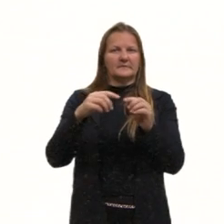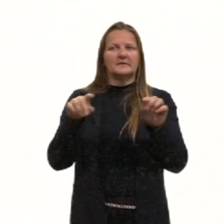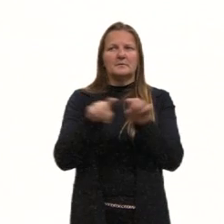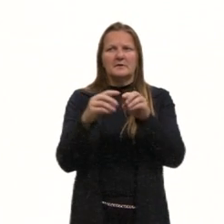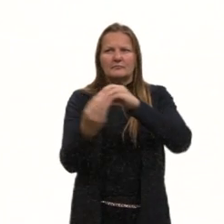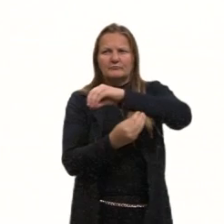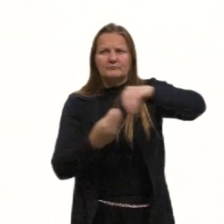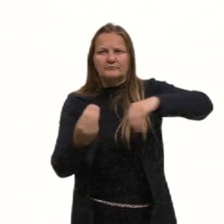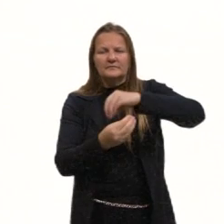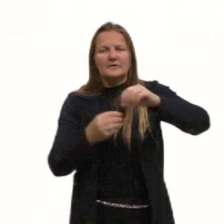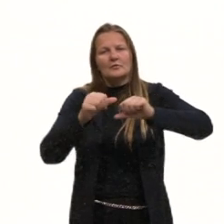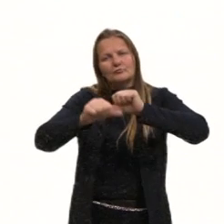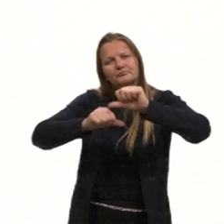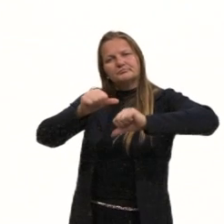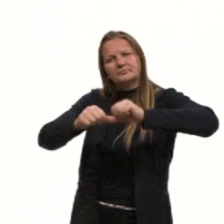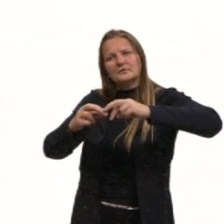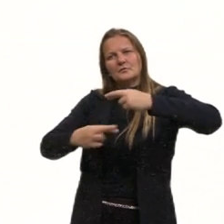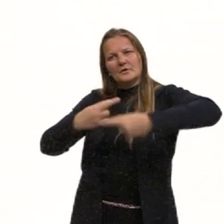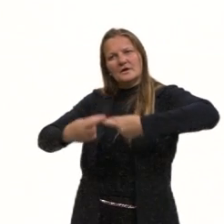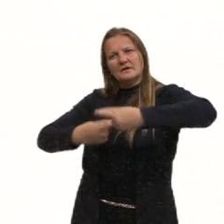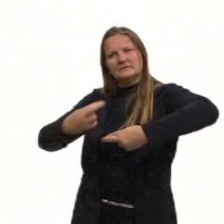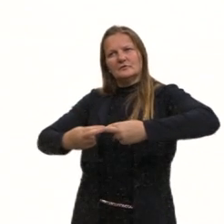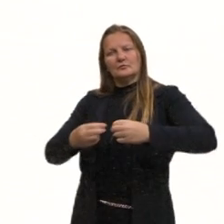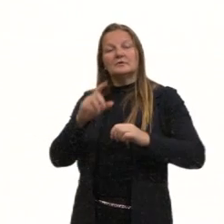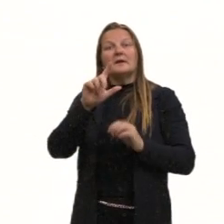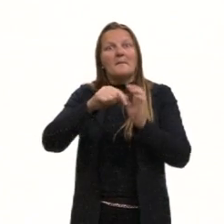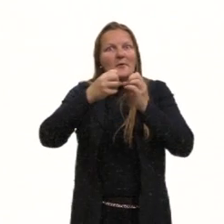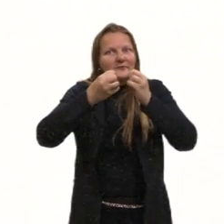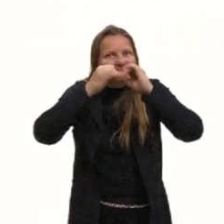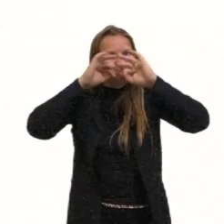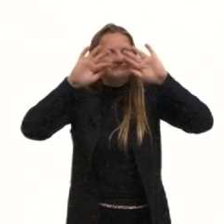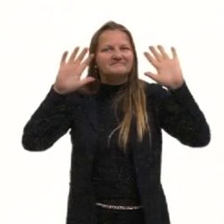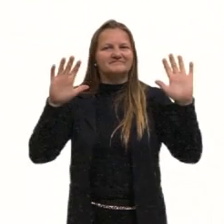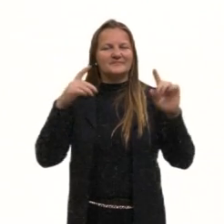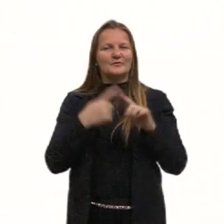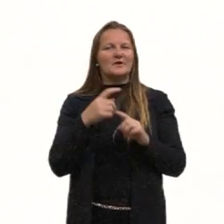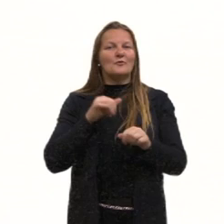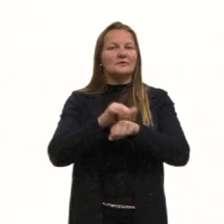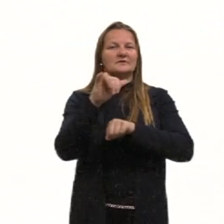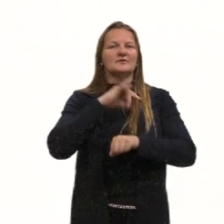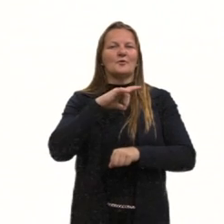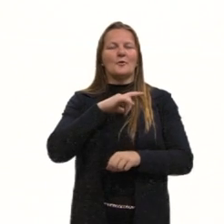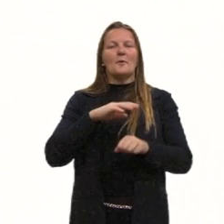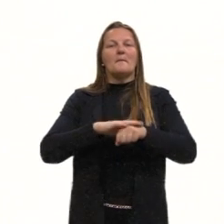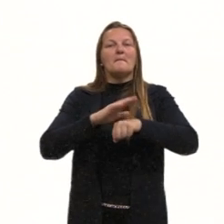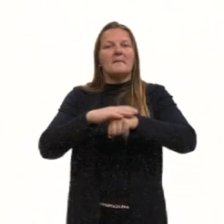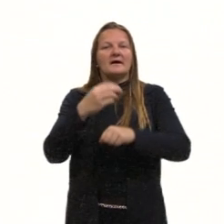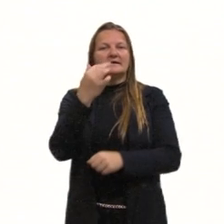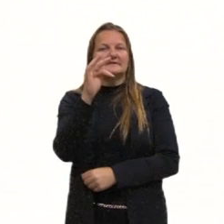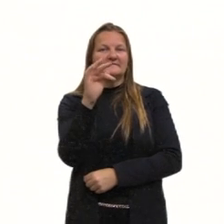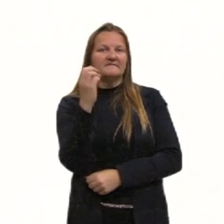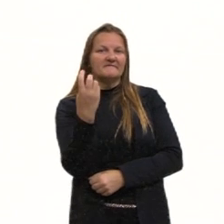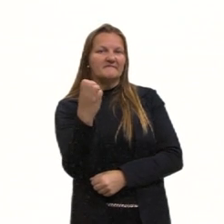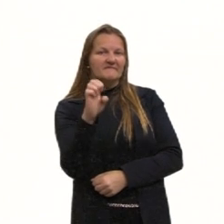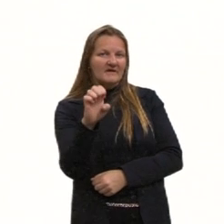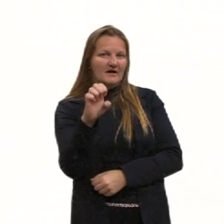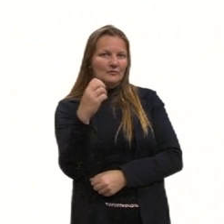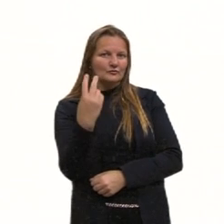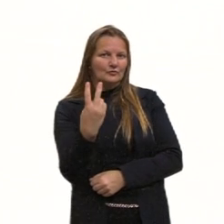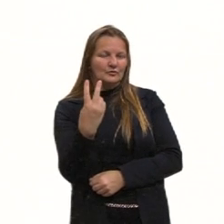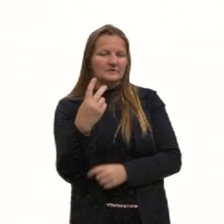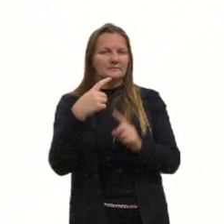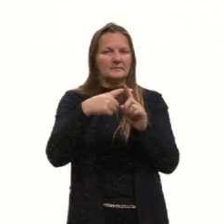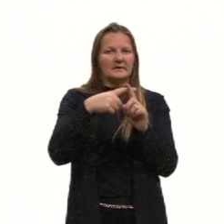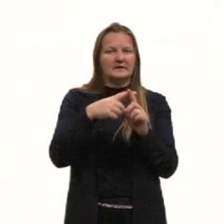vitamina que sofreu alguma coisa que a gente vai tentar entender e o que que aconteceu com ele mas o ferro dois mais e